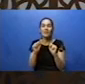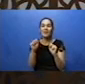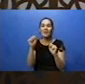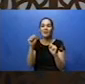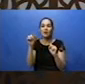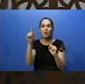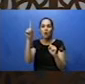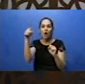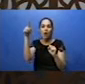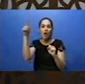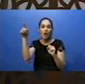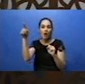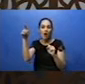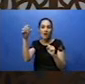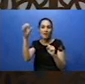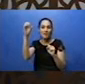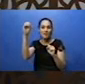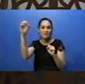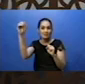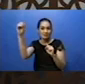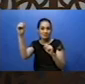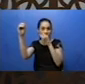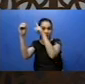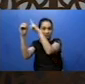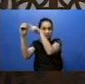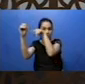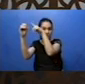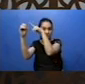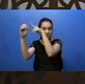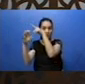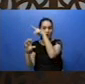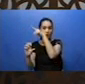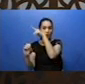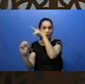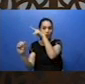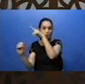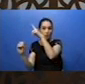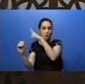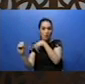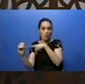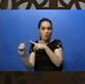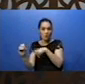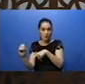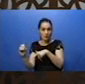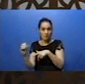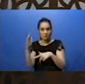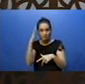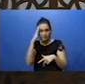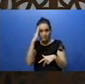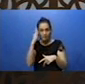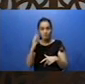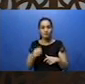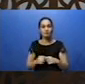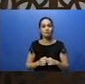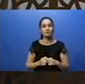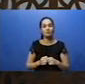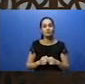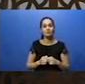100. Desse jeito vai ficar mais fácil calcular a raiz quadrada. Certo?